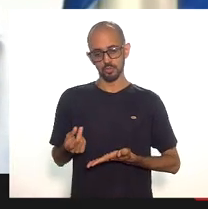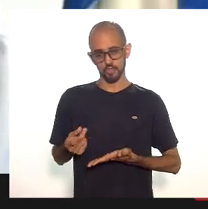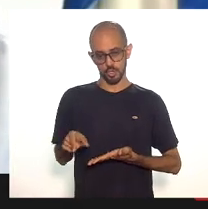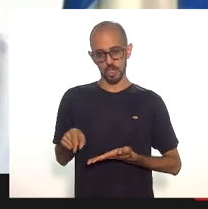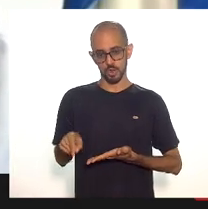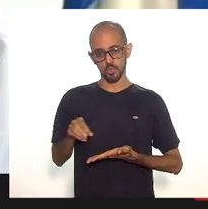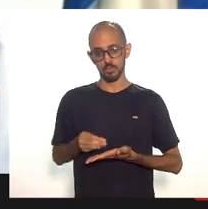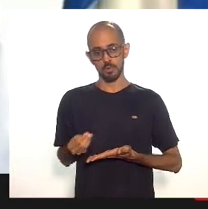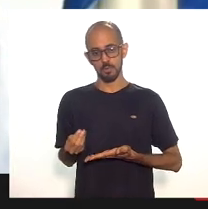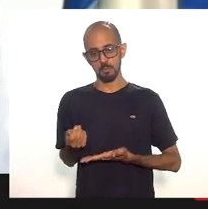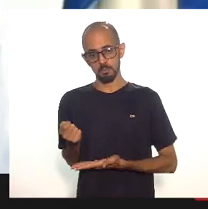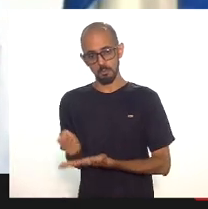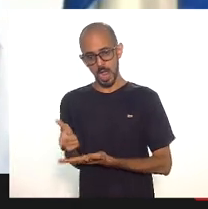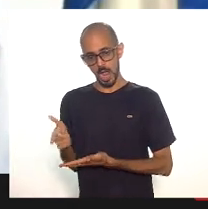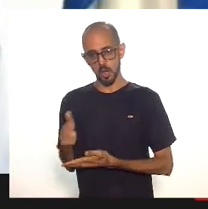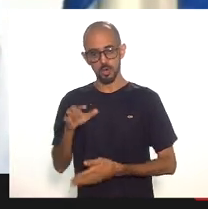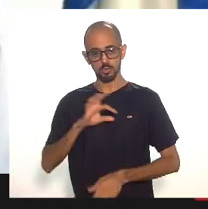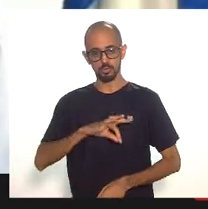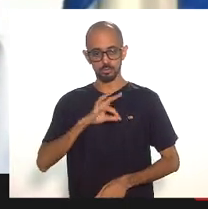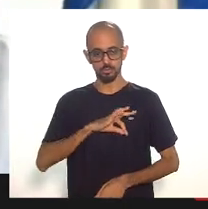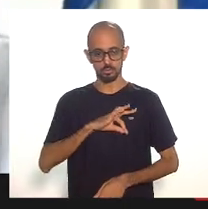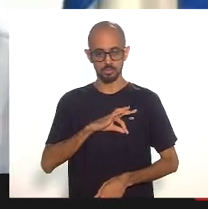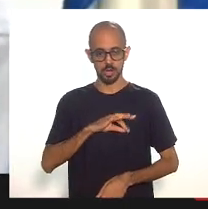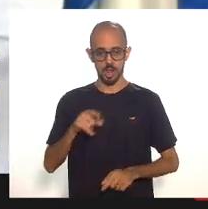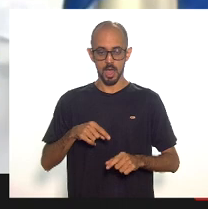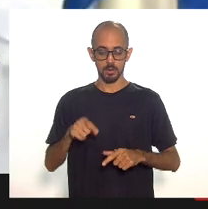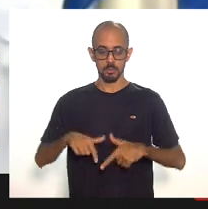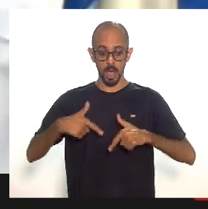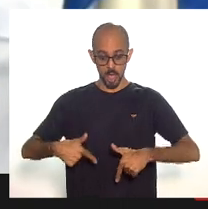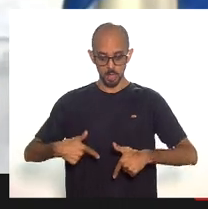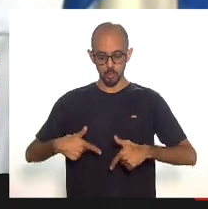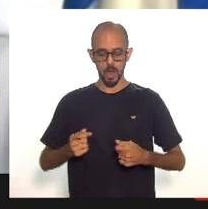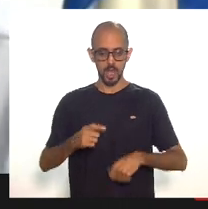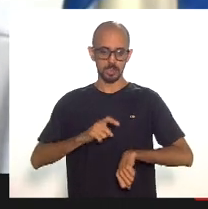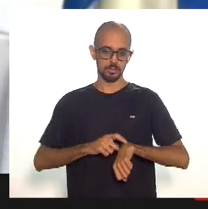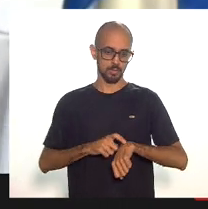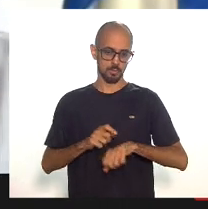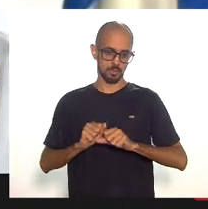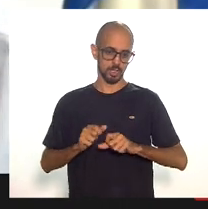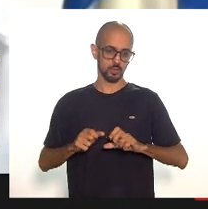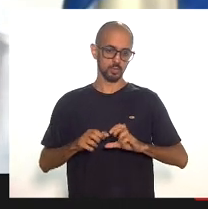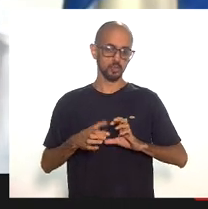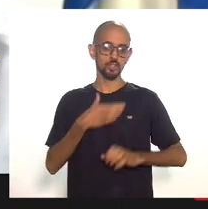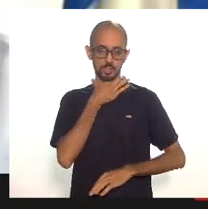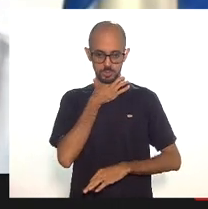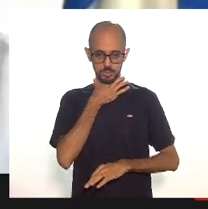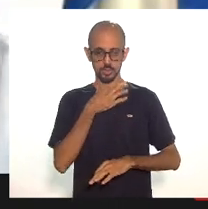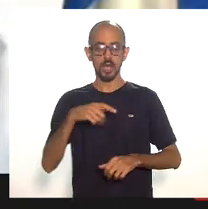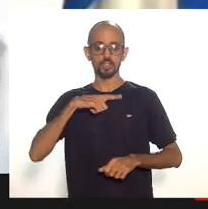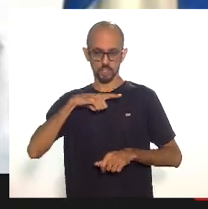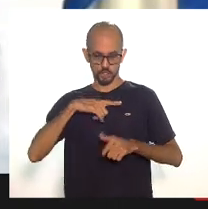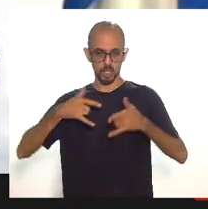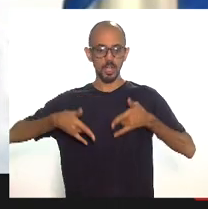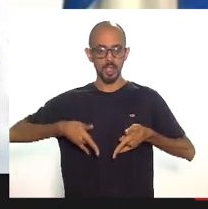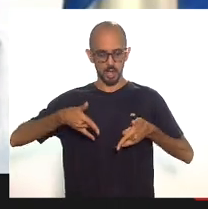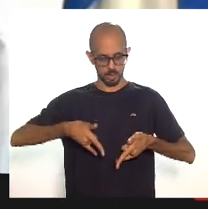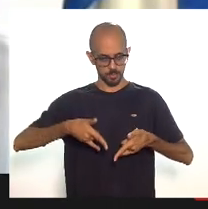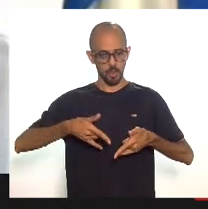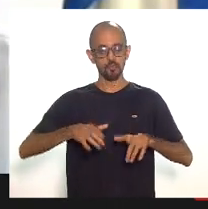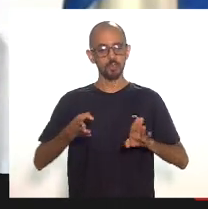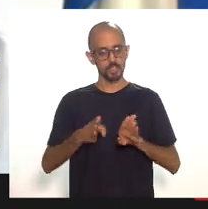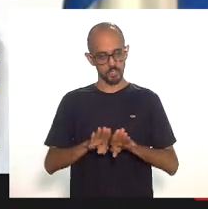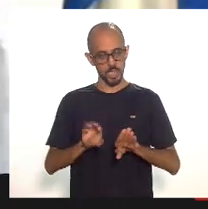de profissionais para atuarem nessa rede. Deputada Mata Rocha, a gente ainda tem leitos fechados, sim, no município do Rio de